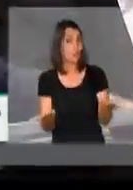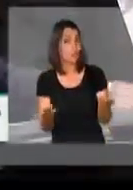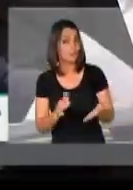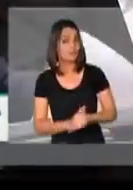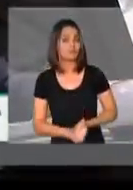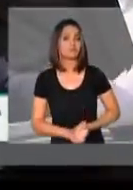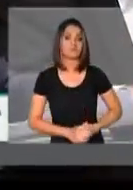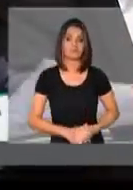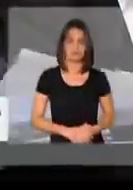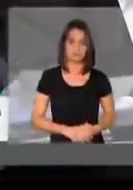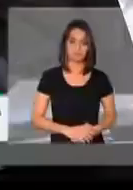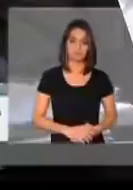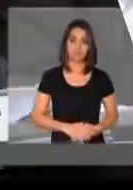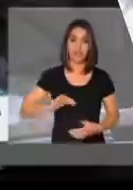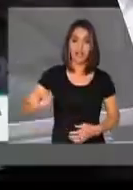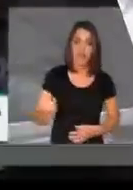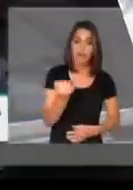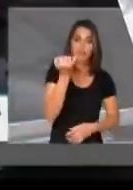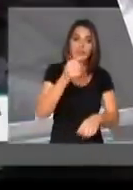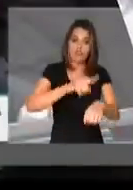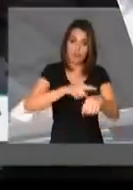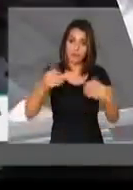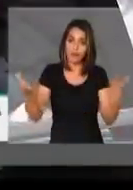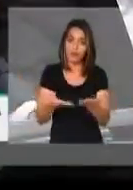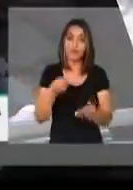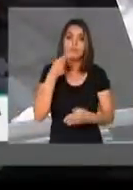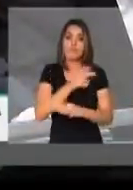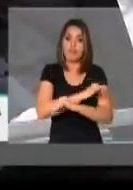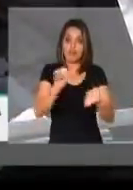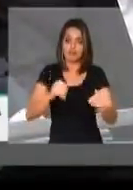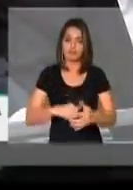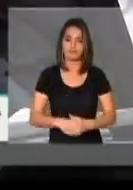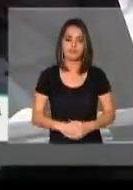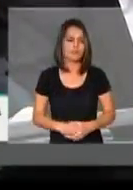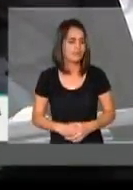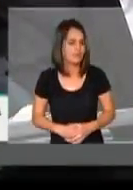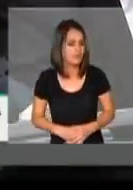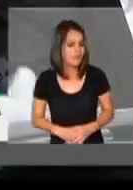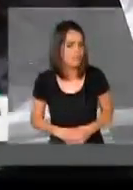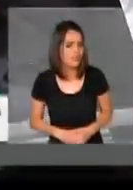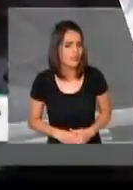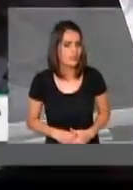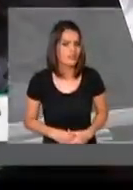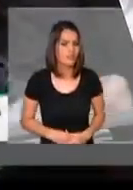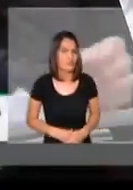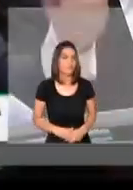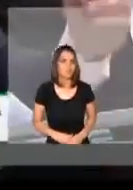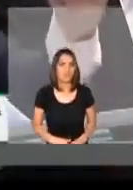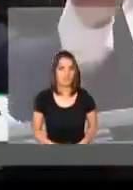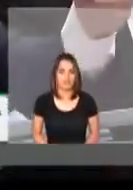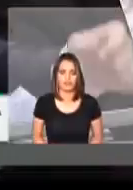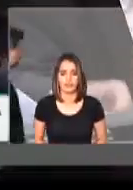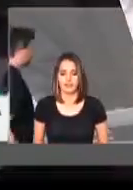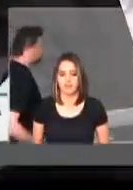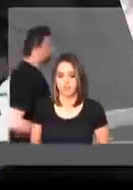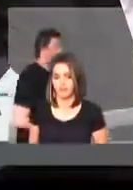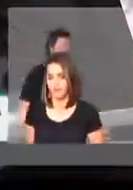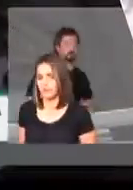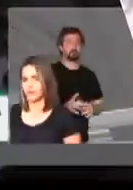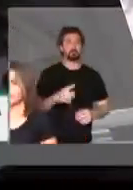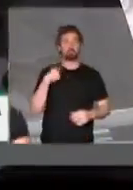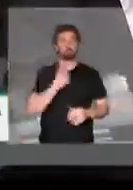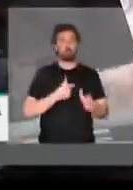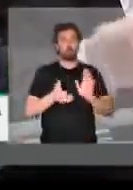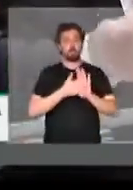presidente, eu quero aproveitar meu tempo final para dizer o seguinte: enquanto proposta de sociedade e concepção de Estado, nós temos